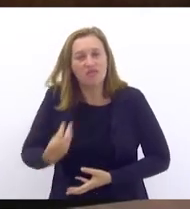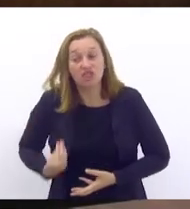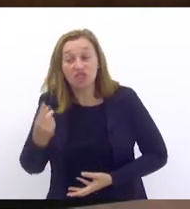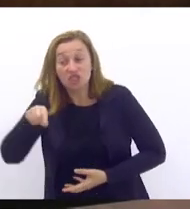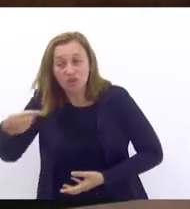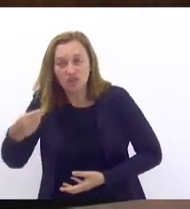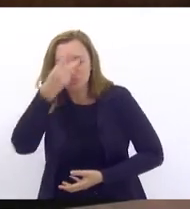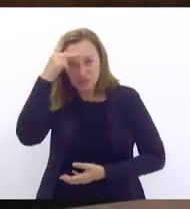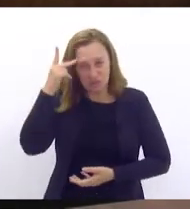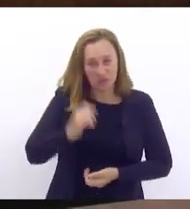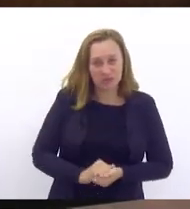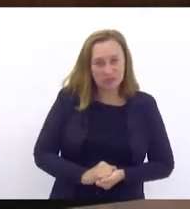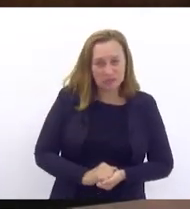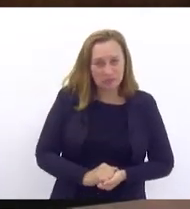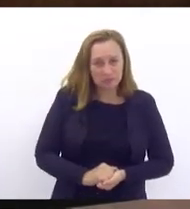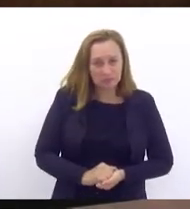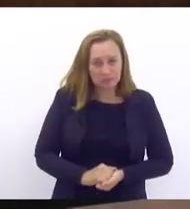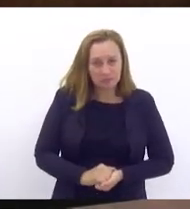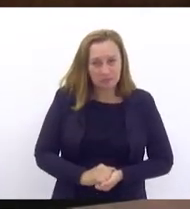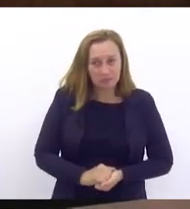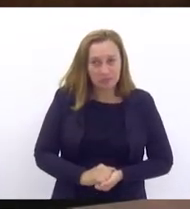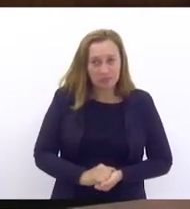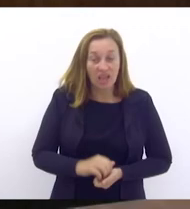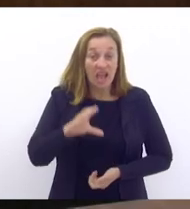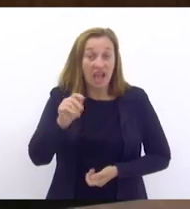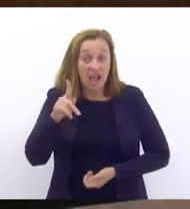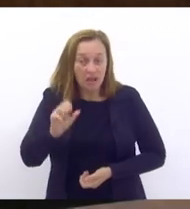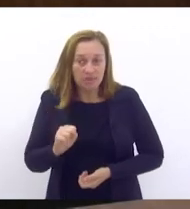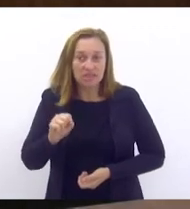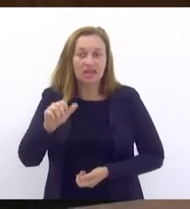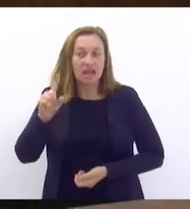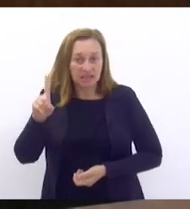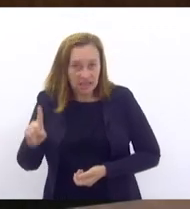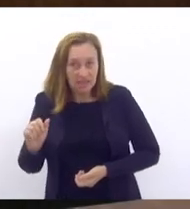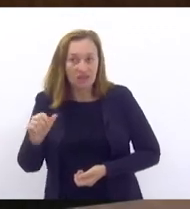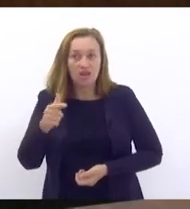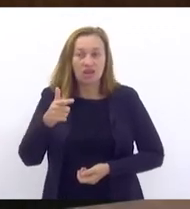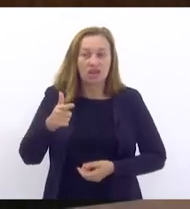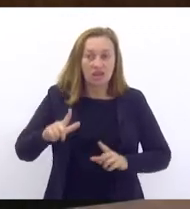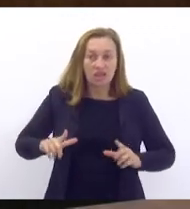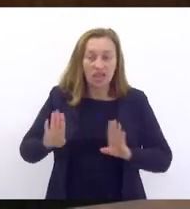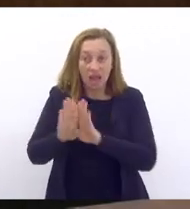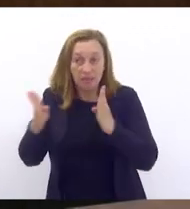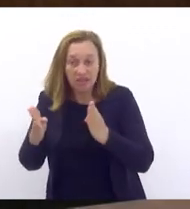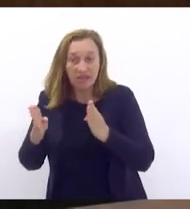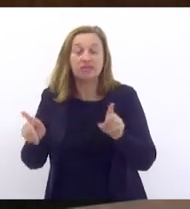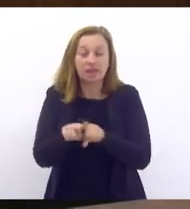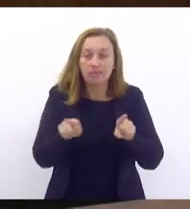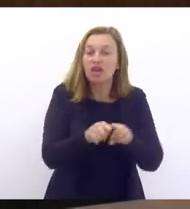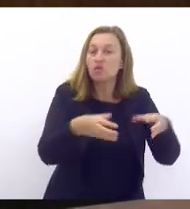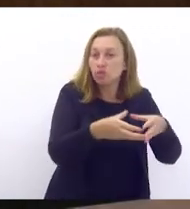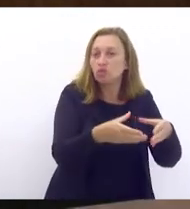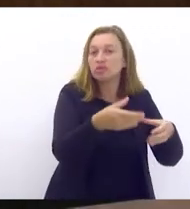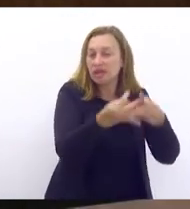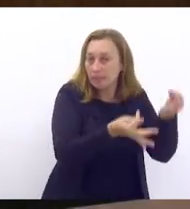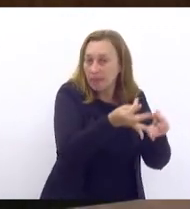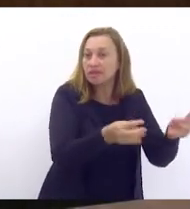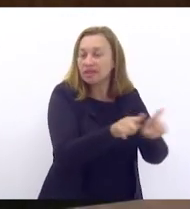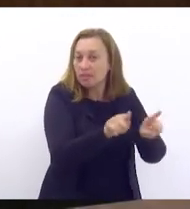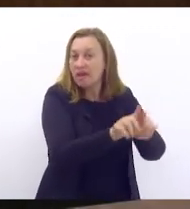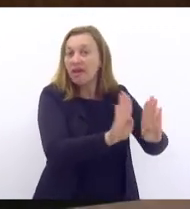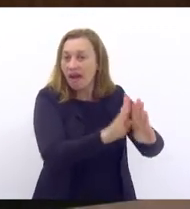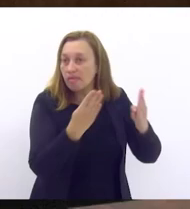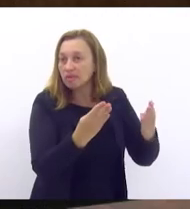dessas pessoas. O CAPS-AD tem que funcionar? Claro que tem que funcionar. A comunidade terapêutica também. É um